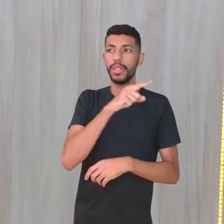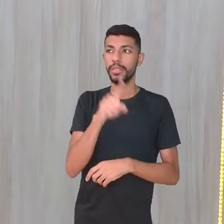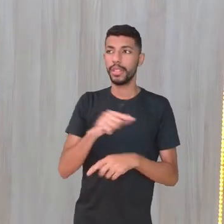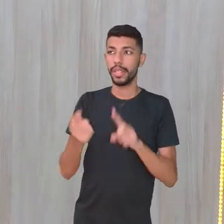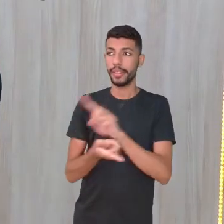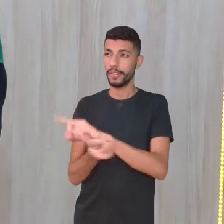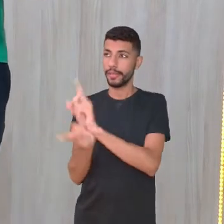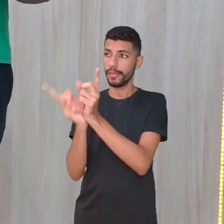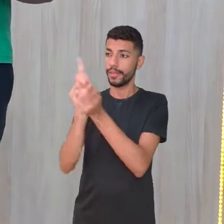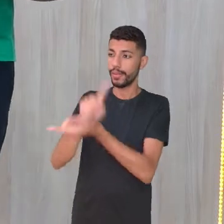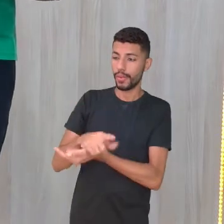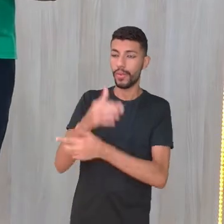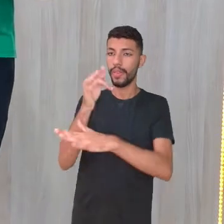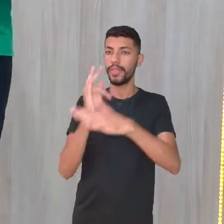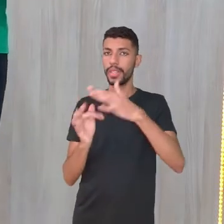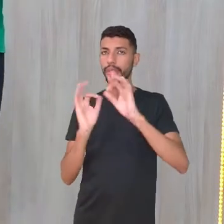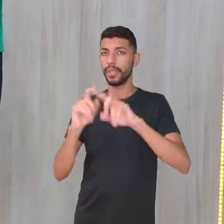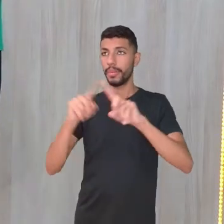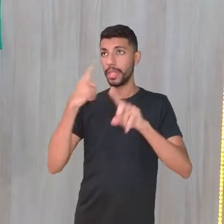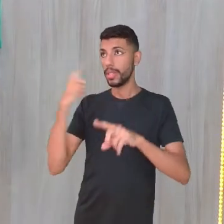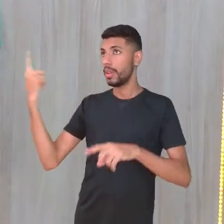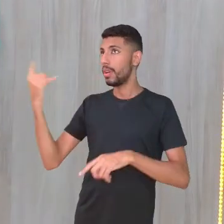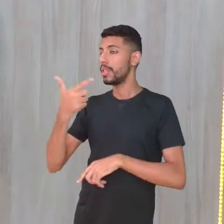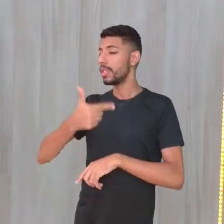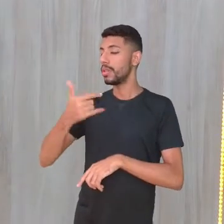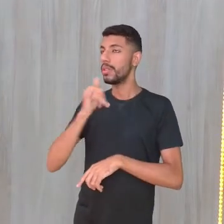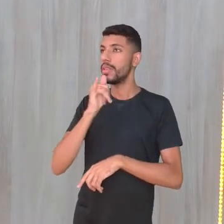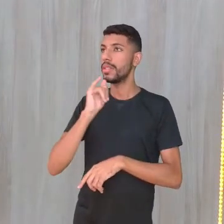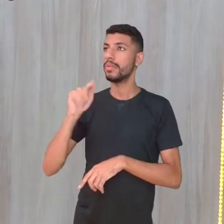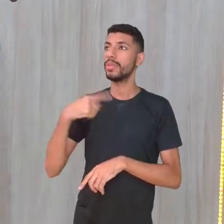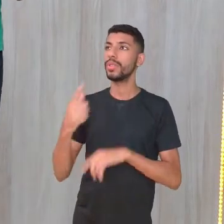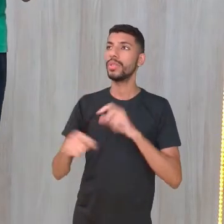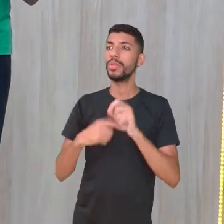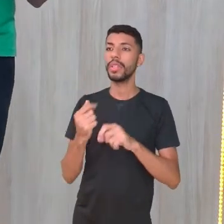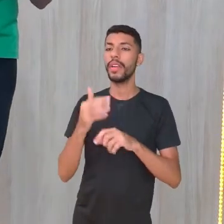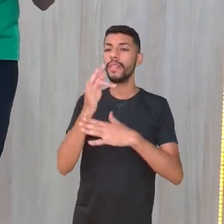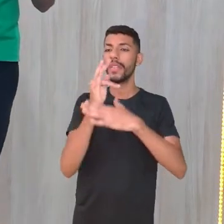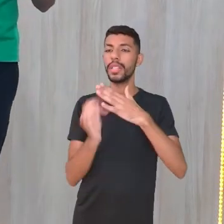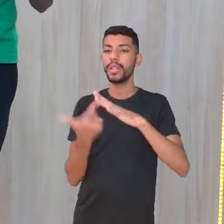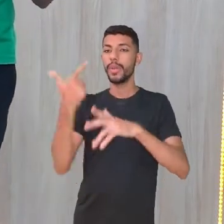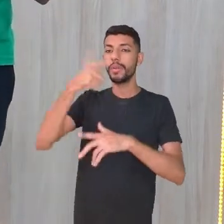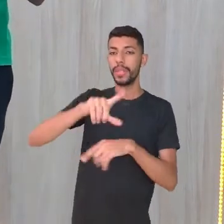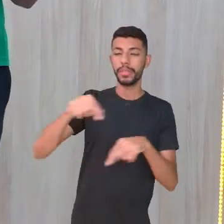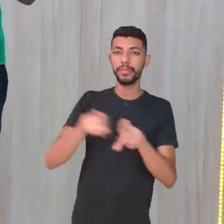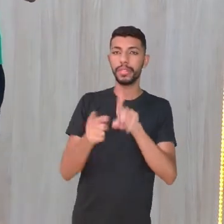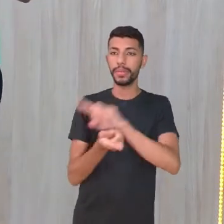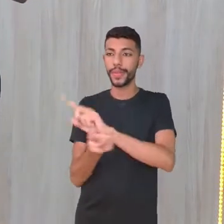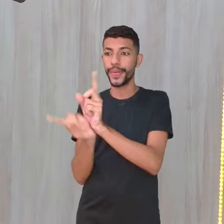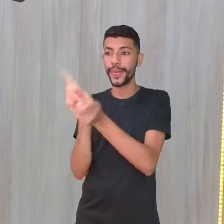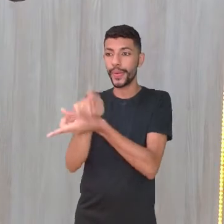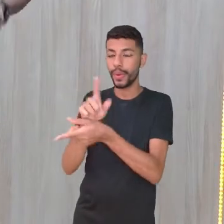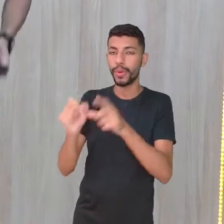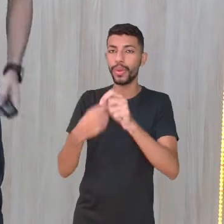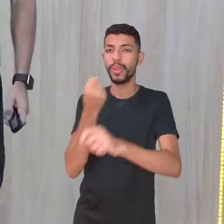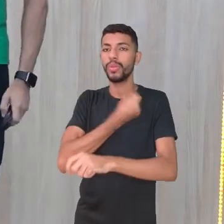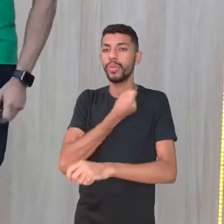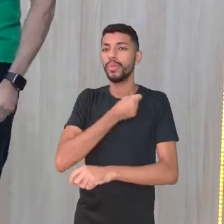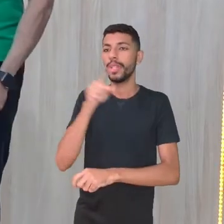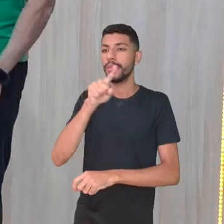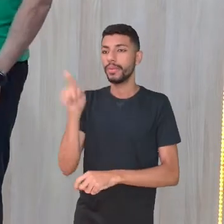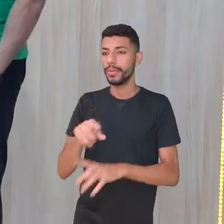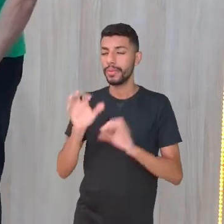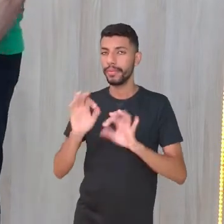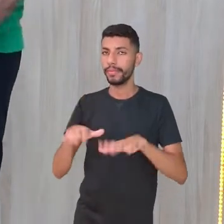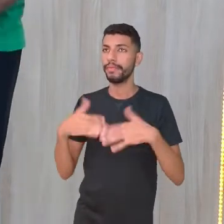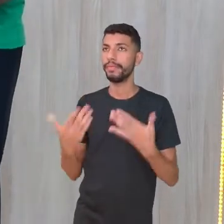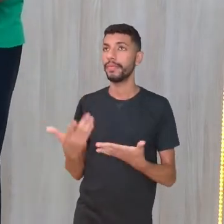fração. Nesse segundo caso, a gente repetiu a fração e inverteu o número inteiro, certo? Vamos